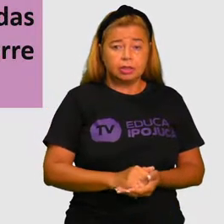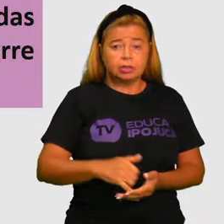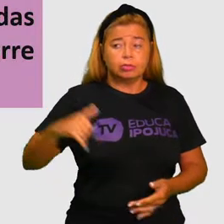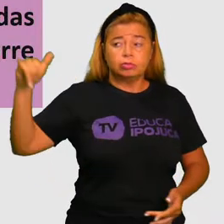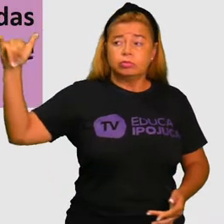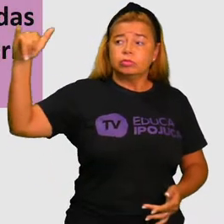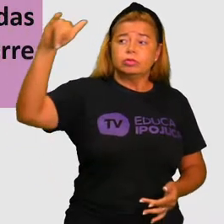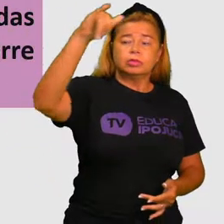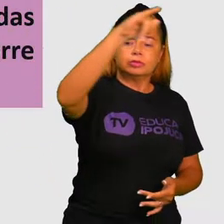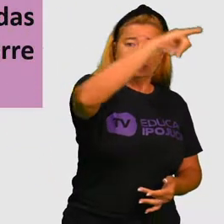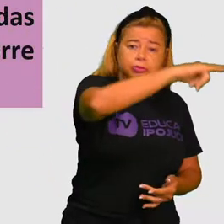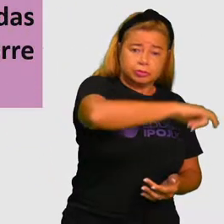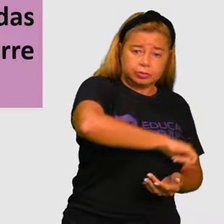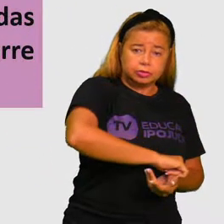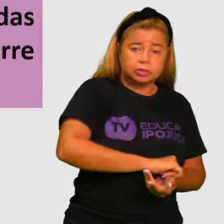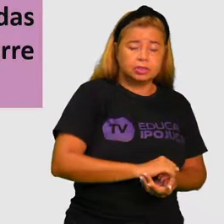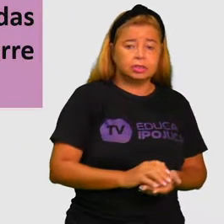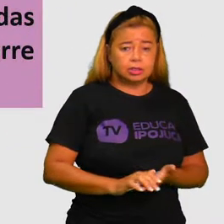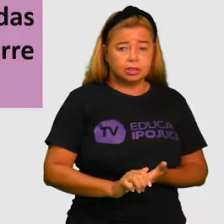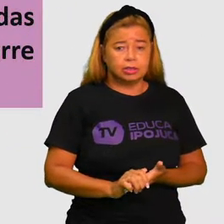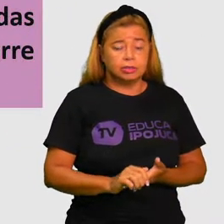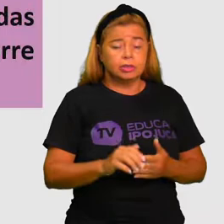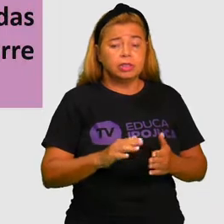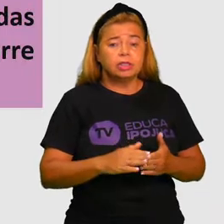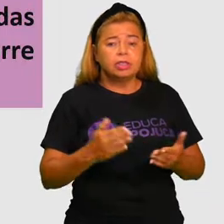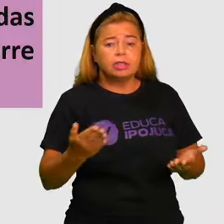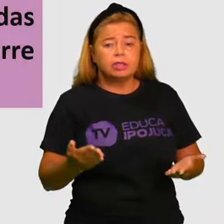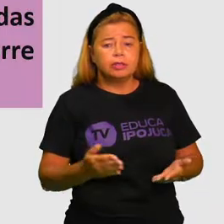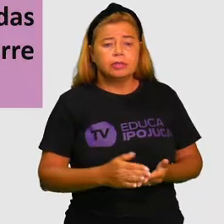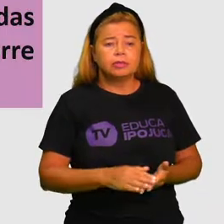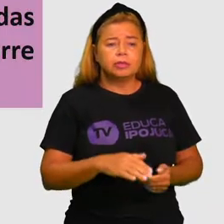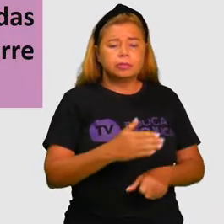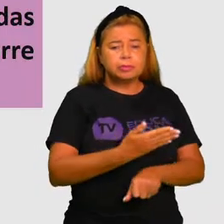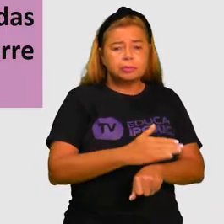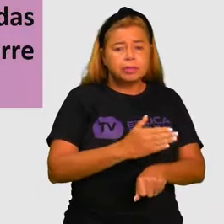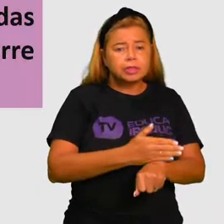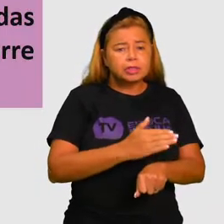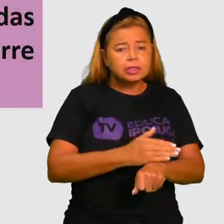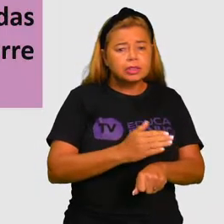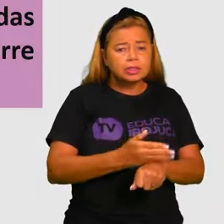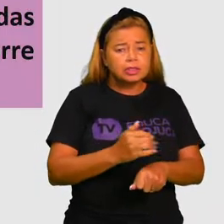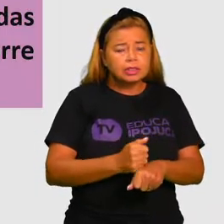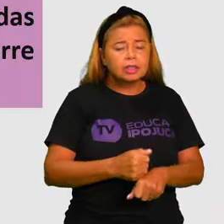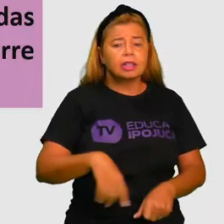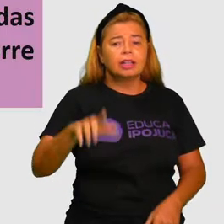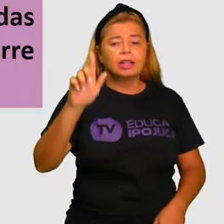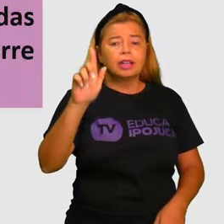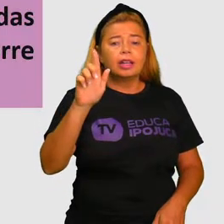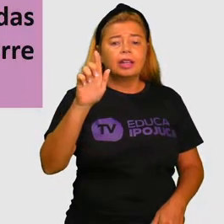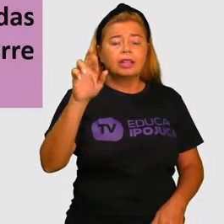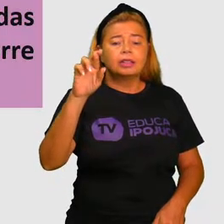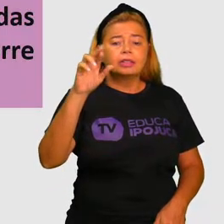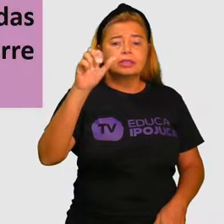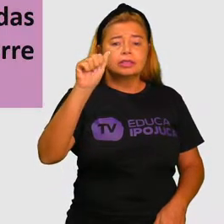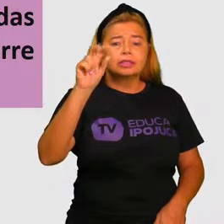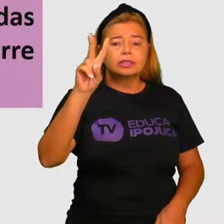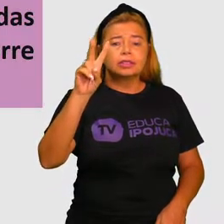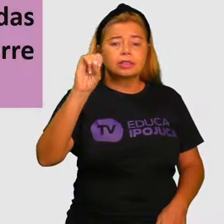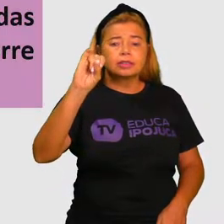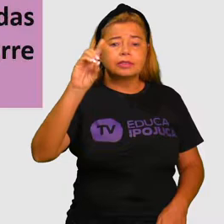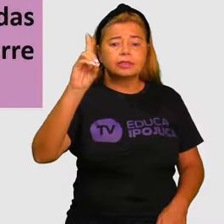em um dos testes para provar aceleração EA gravidade dos pilotos na